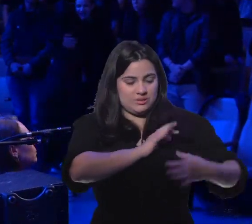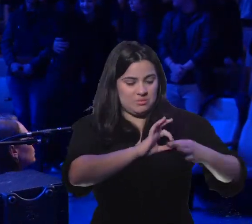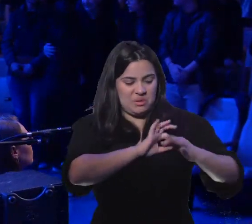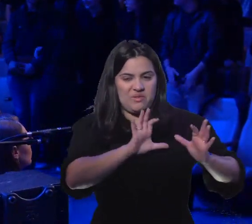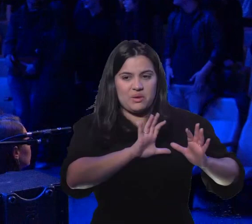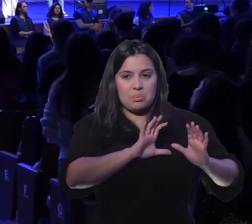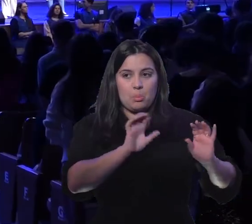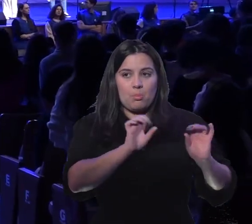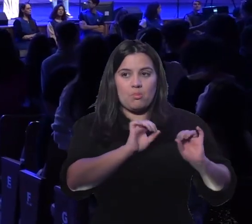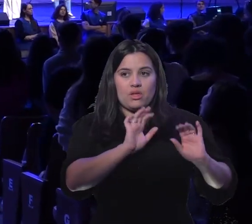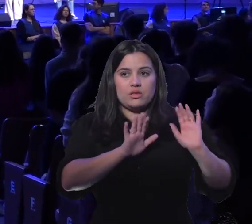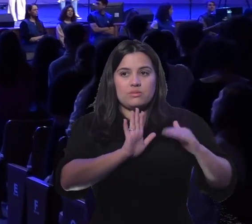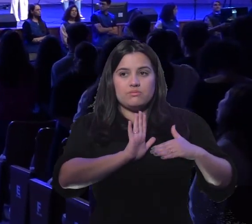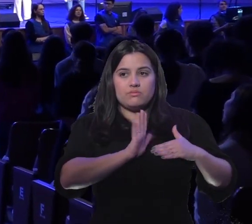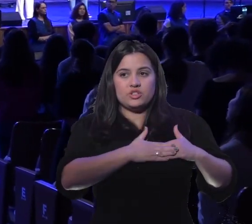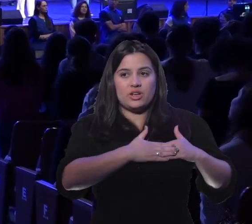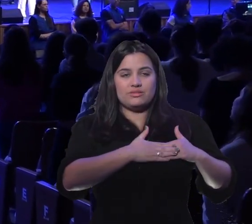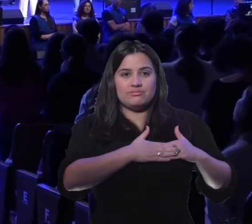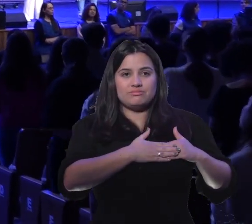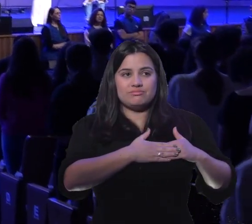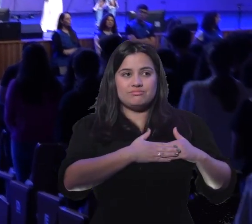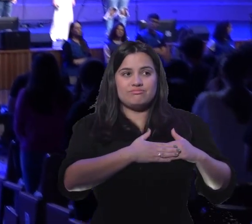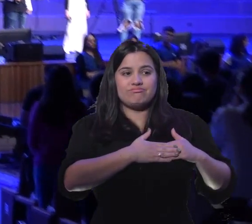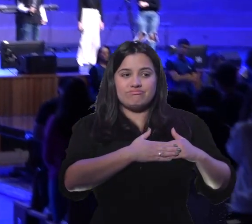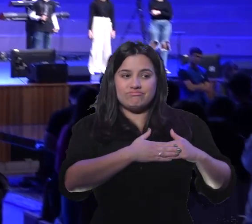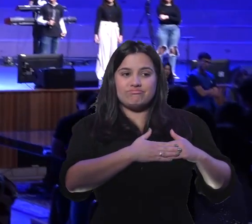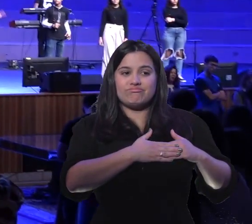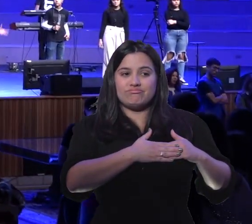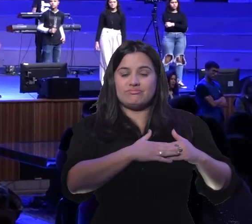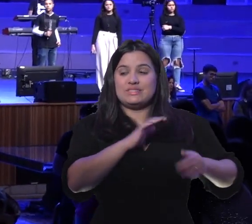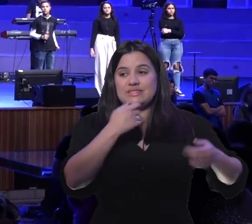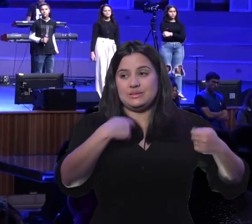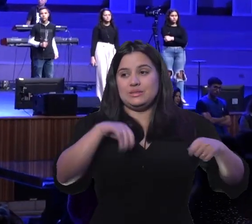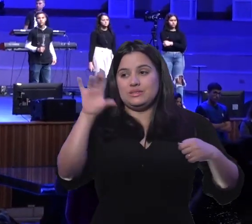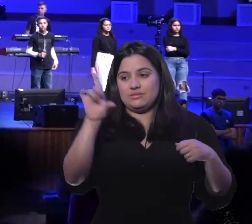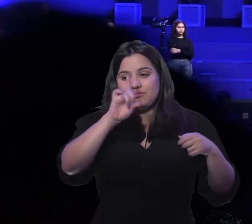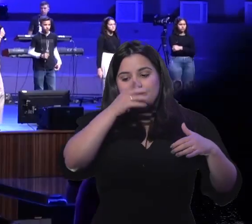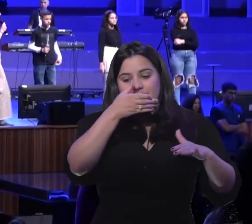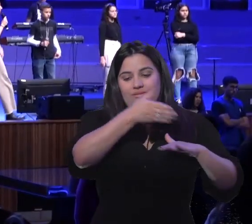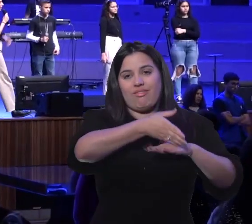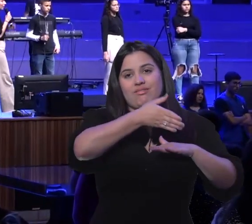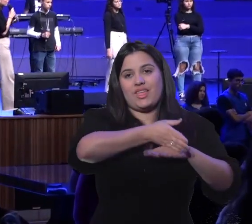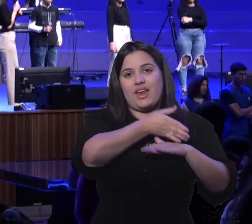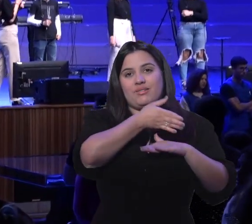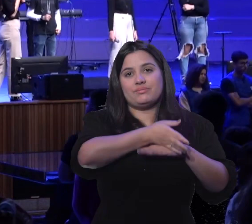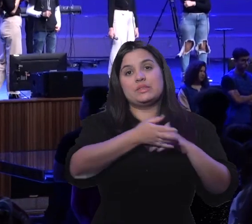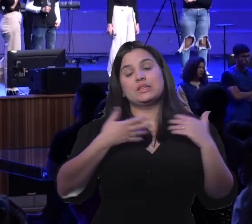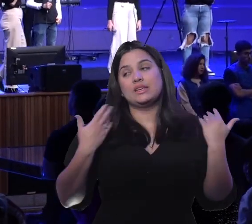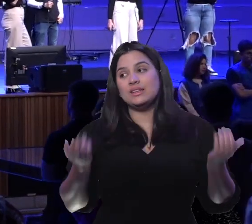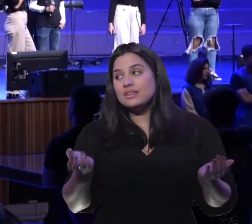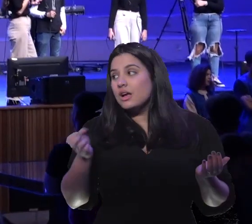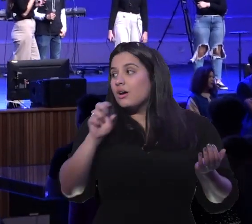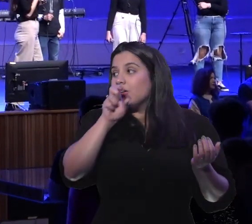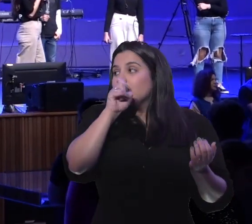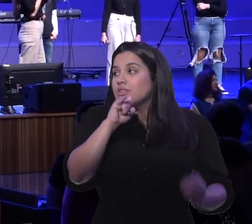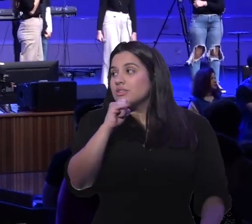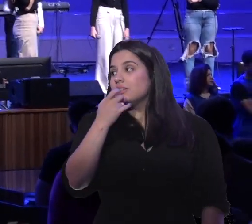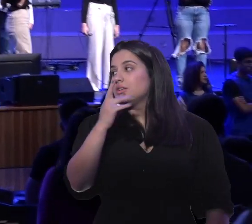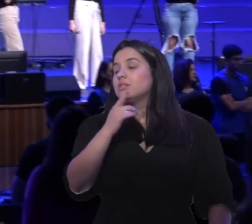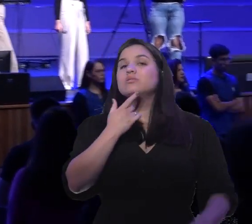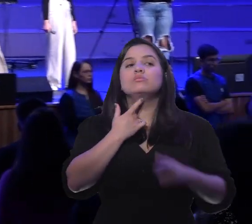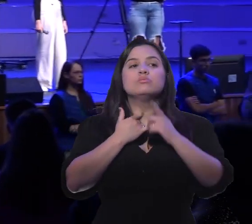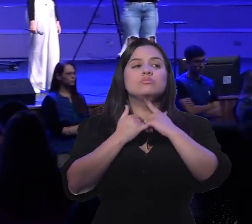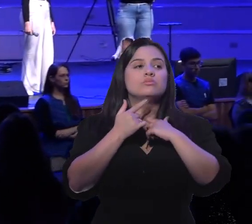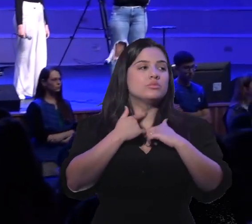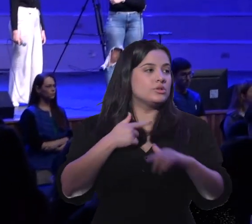Ele acessar aquilo que você tem de mais profundo, entregado sua vida para Ele. Então, se o desejo do teu coração hoje,